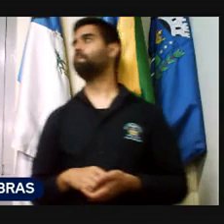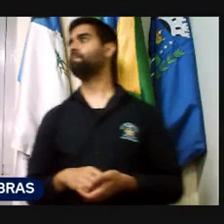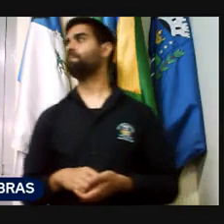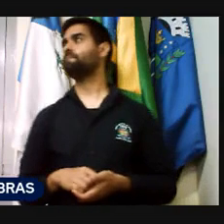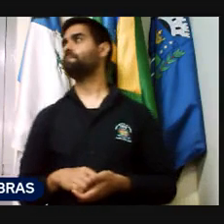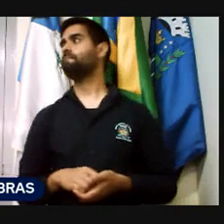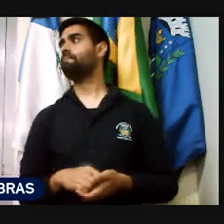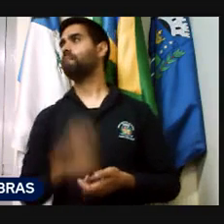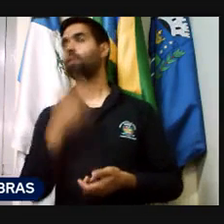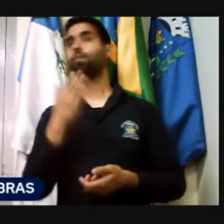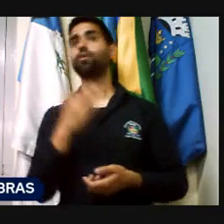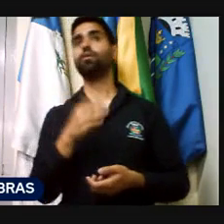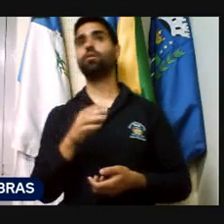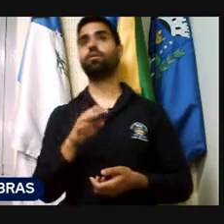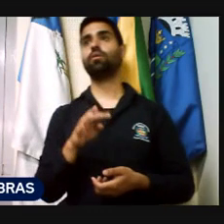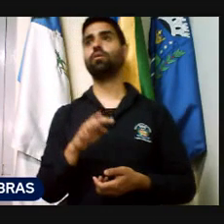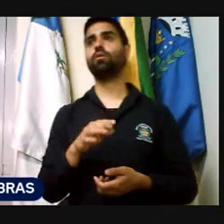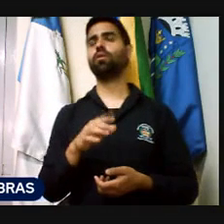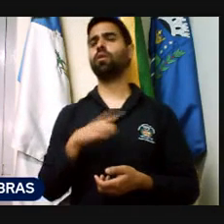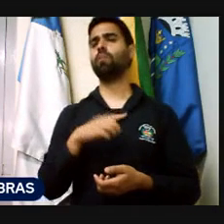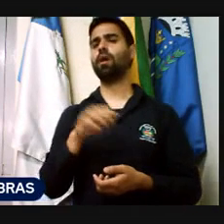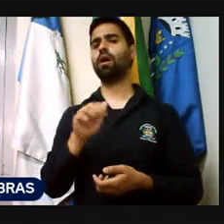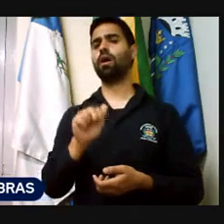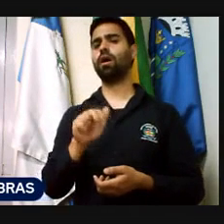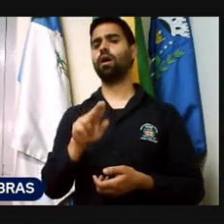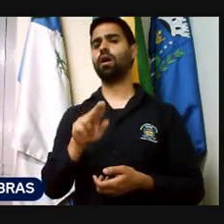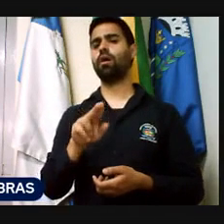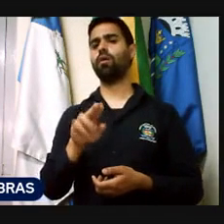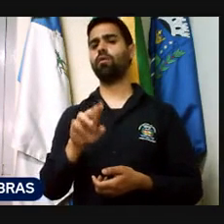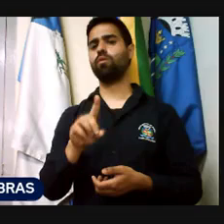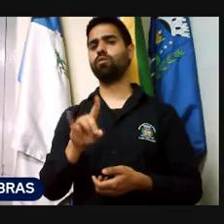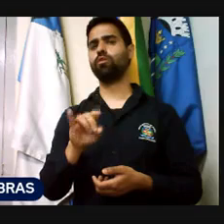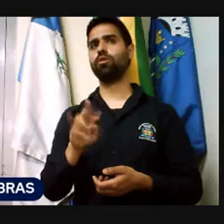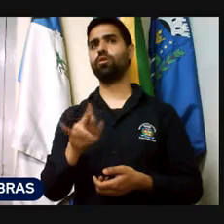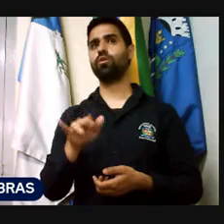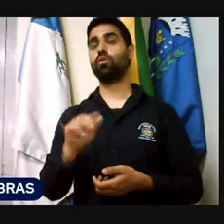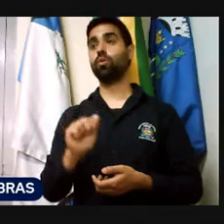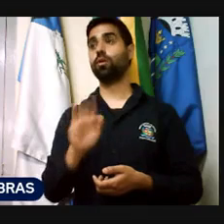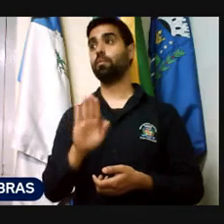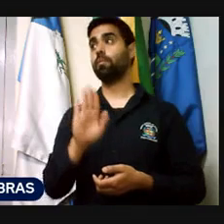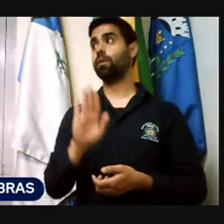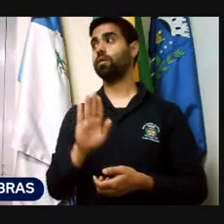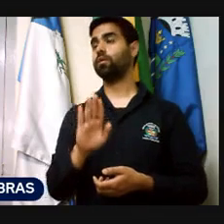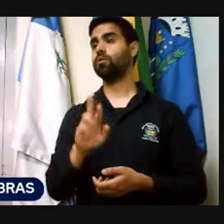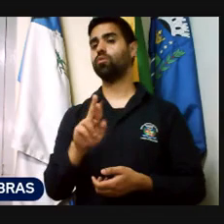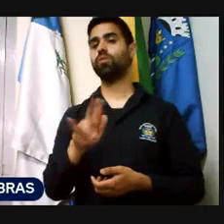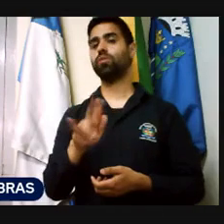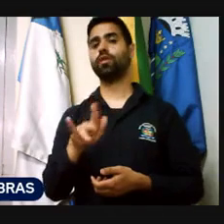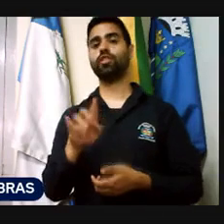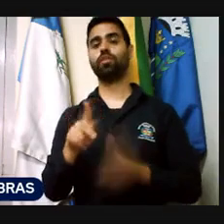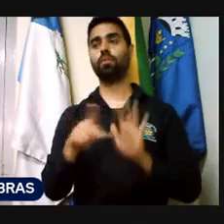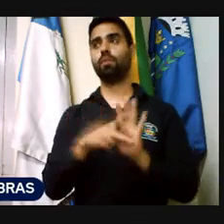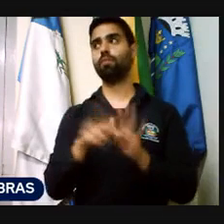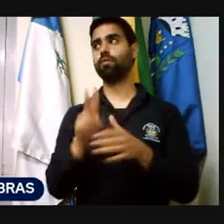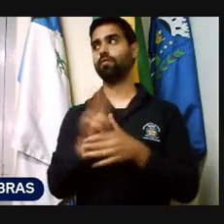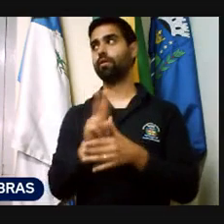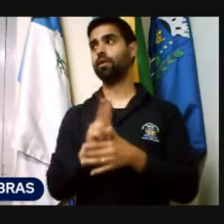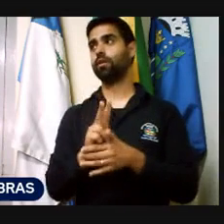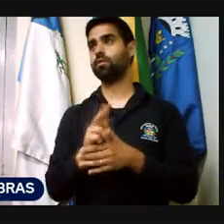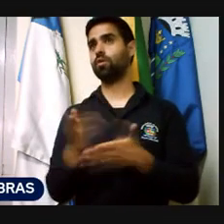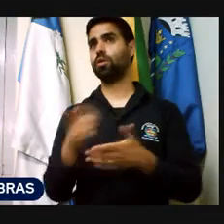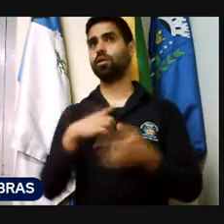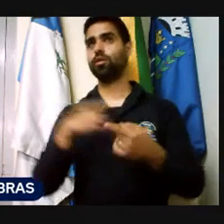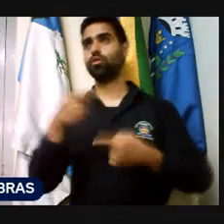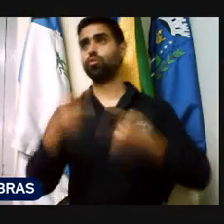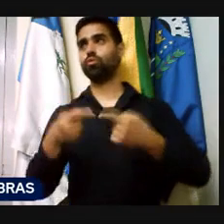solicitando o Tribunal de Contas do Estado uma auditoria presencial no regime próprio de previdência de Valença. Está em